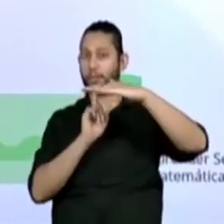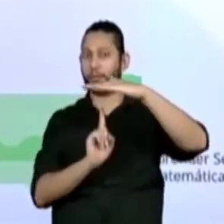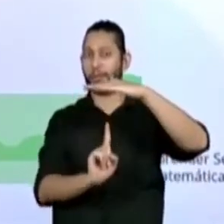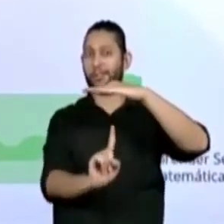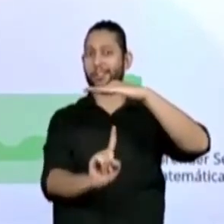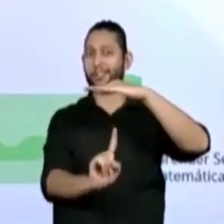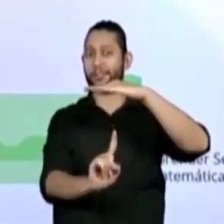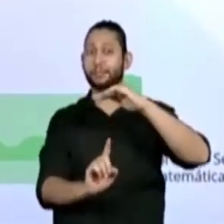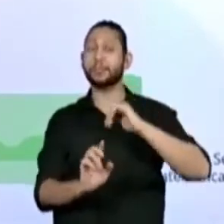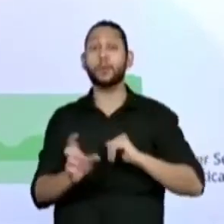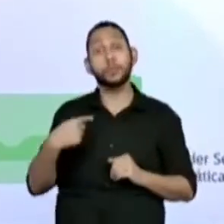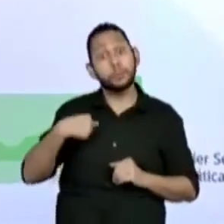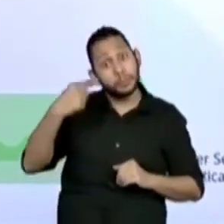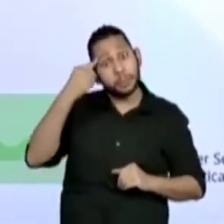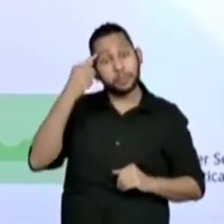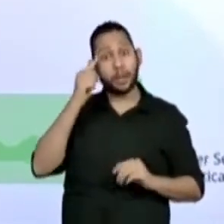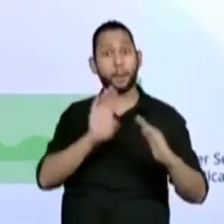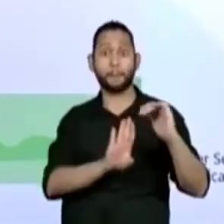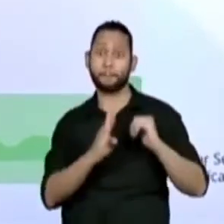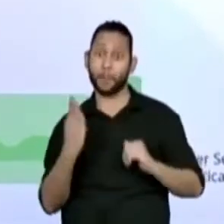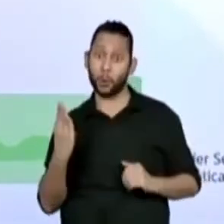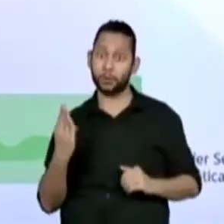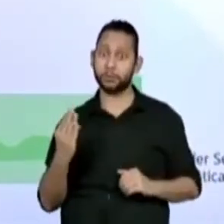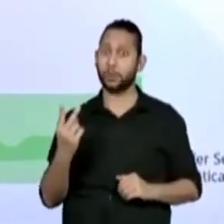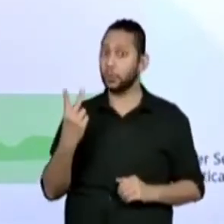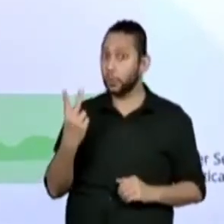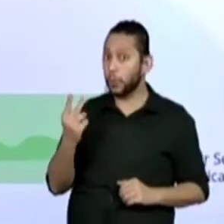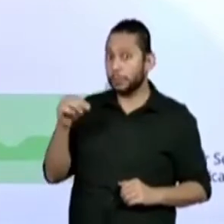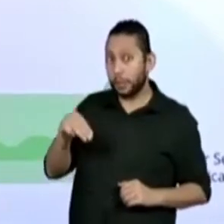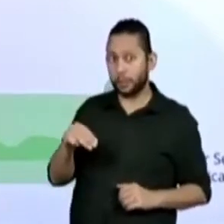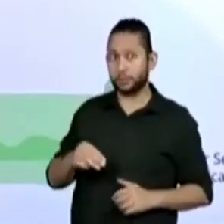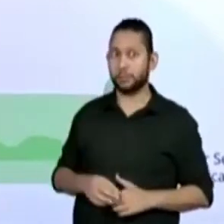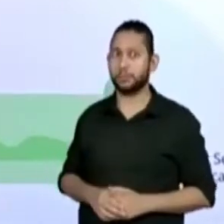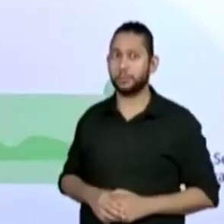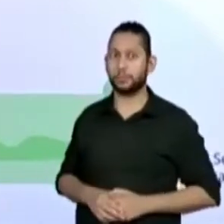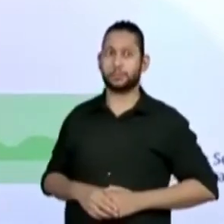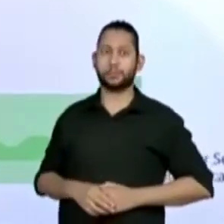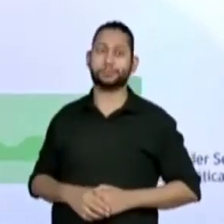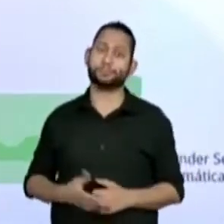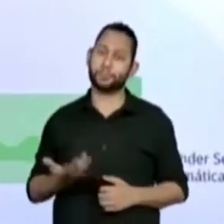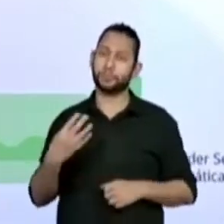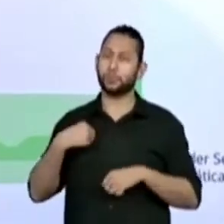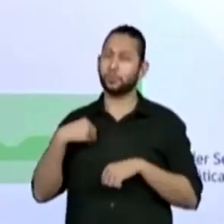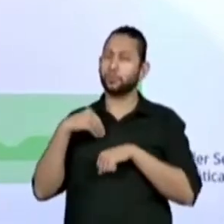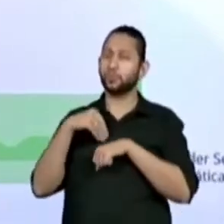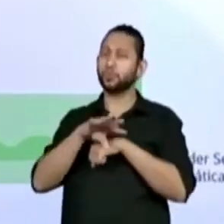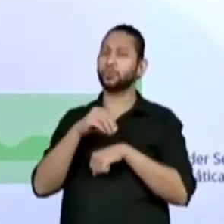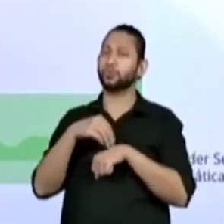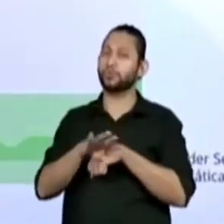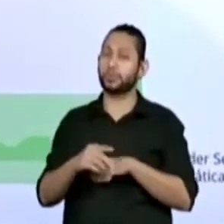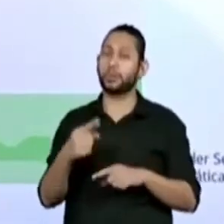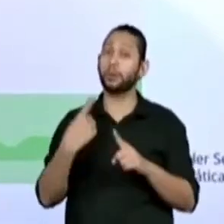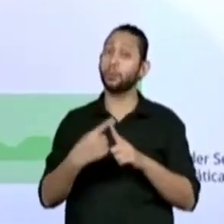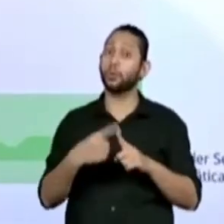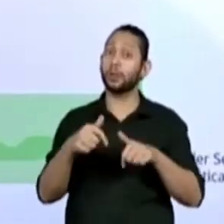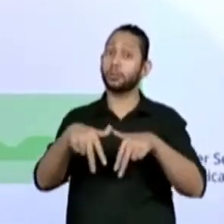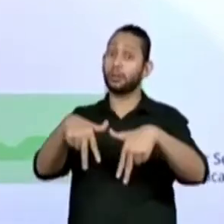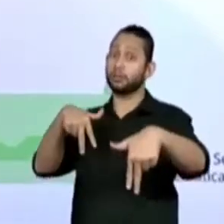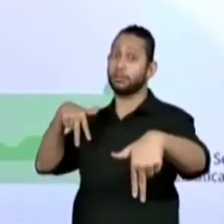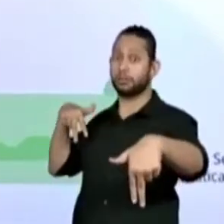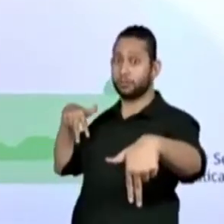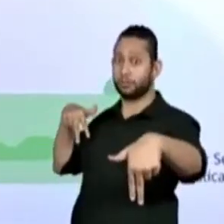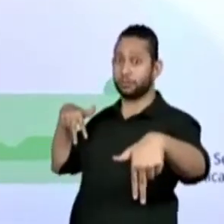aqui tem em torno de 2 metros, certo? Olha a professora dando uma pequena ajuda aqui no